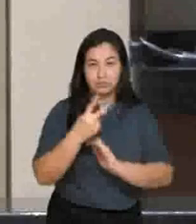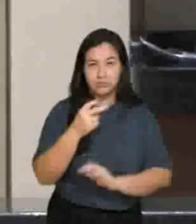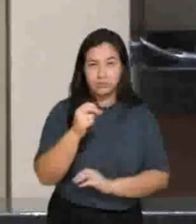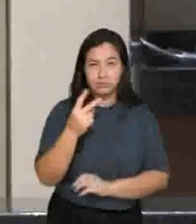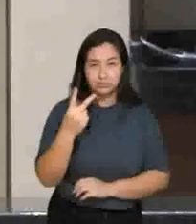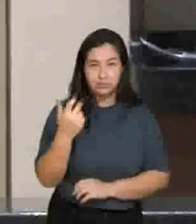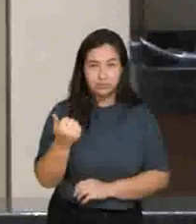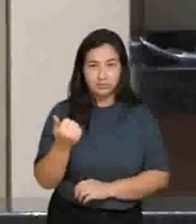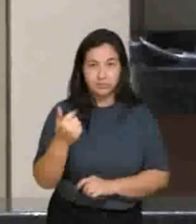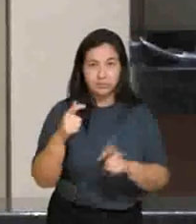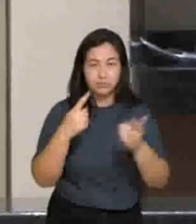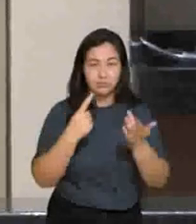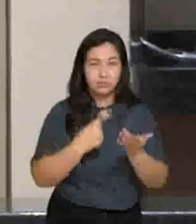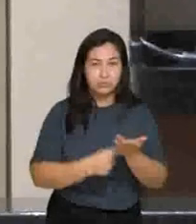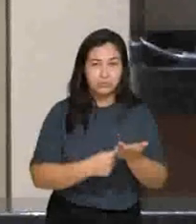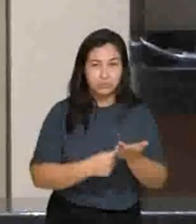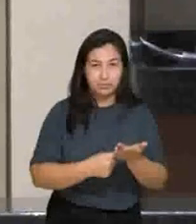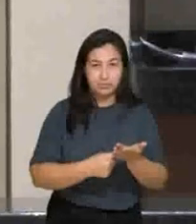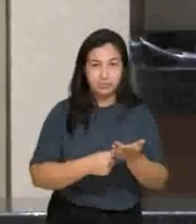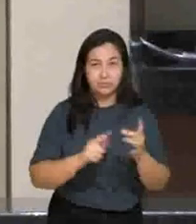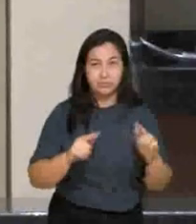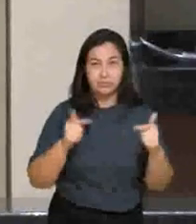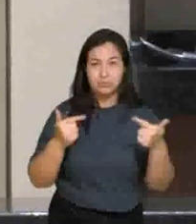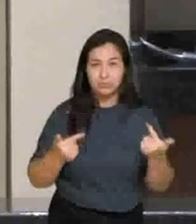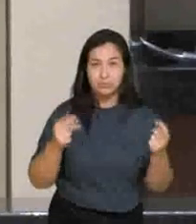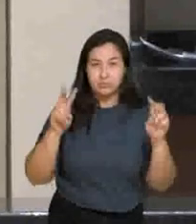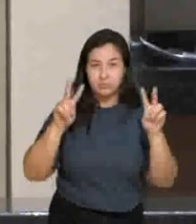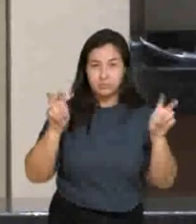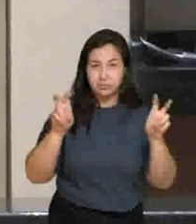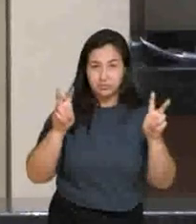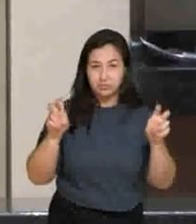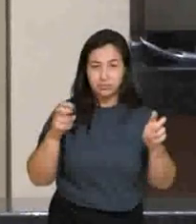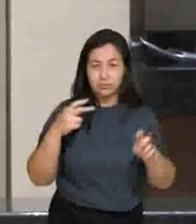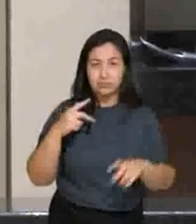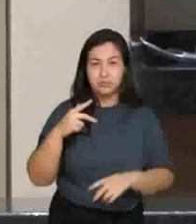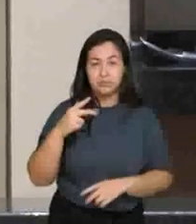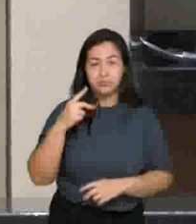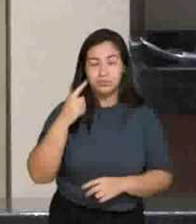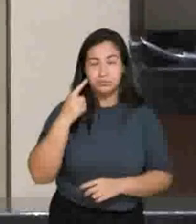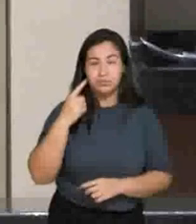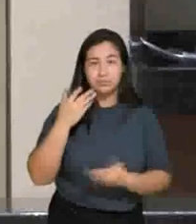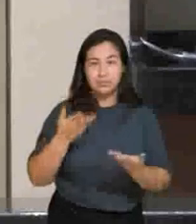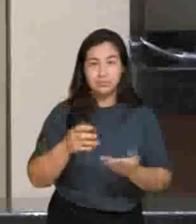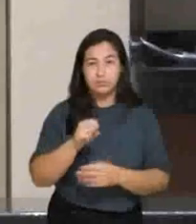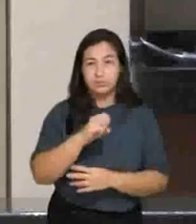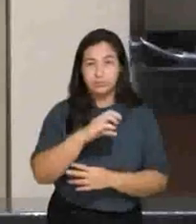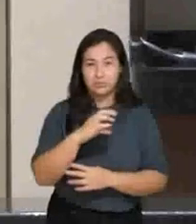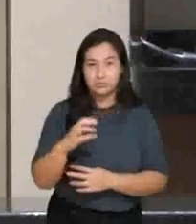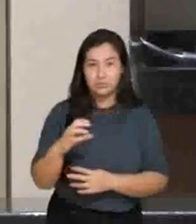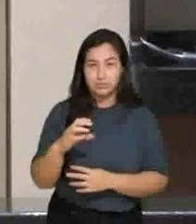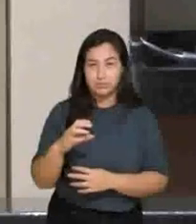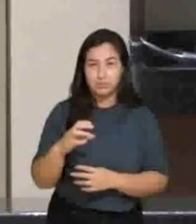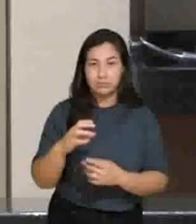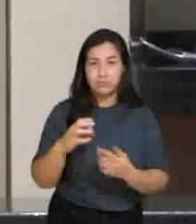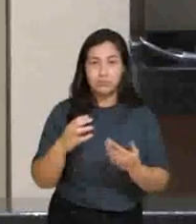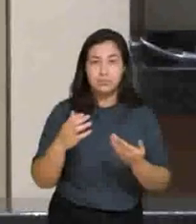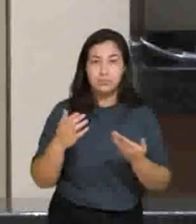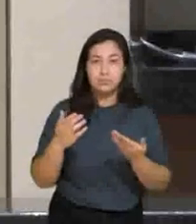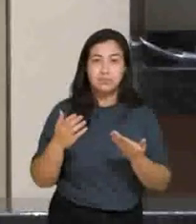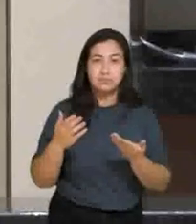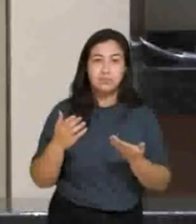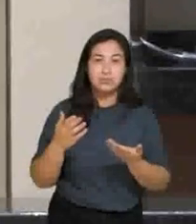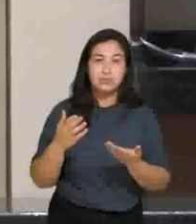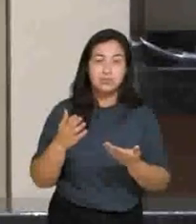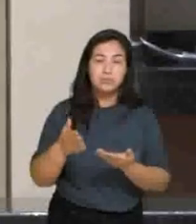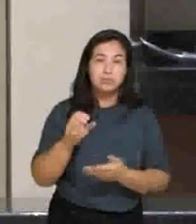que consolida os atos normativos que concede o título de utilidade pública estadual no nome do Estado de Santa Catarina para o fim de declarar de utilidade pública estadual a